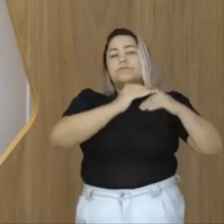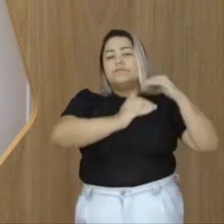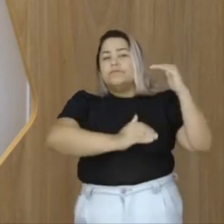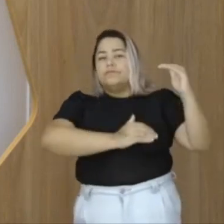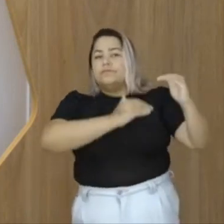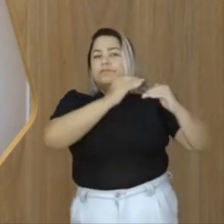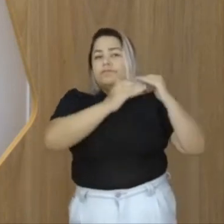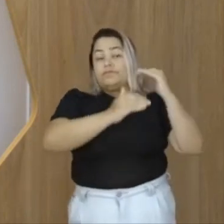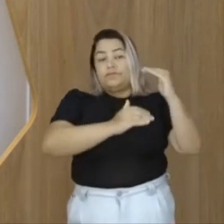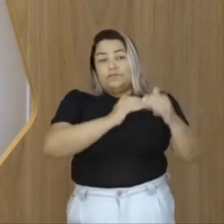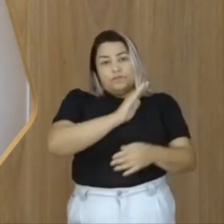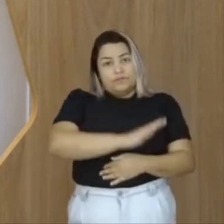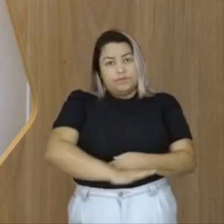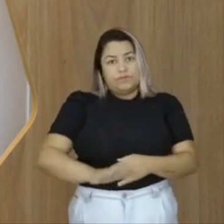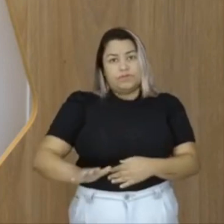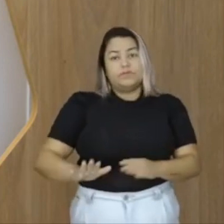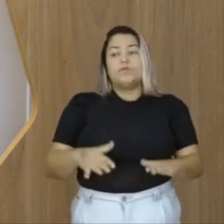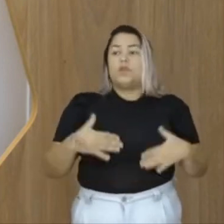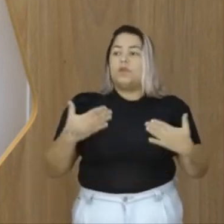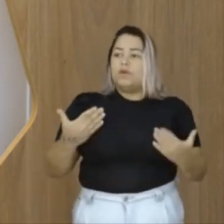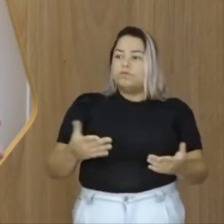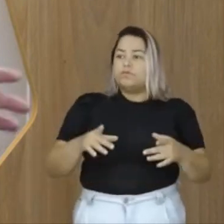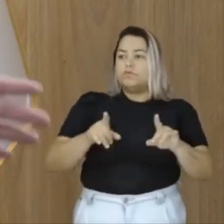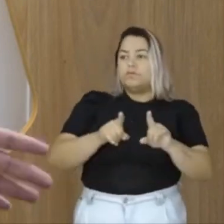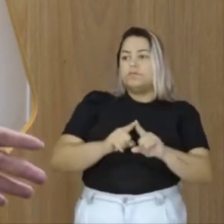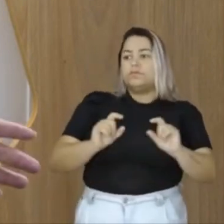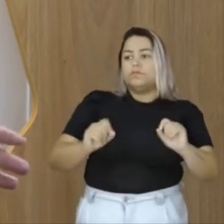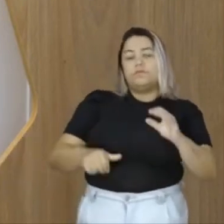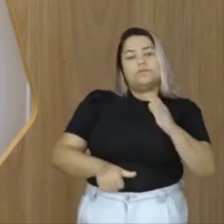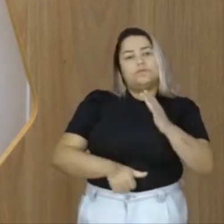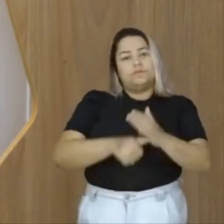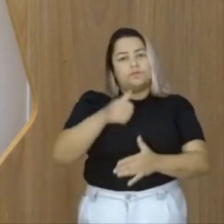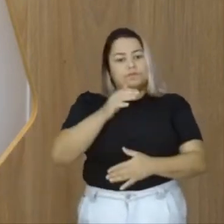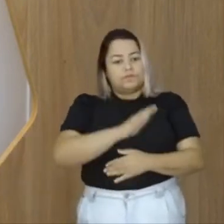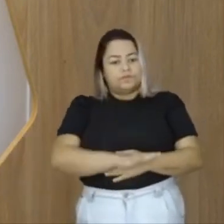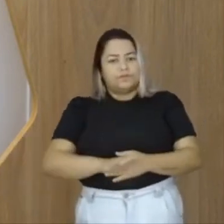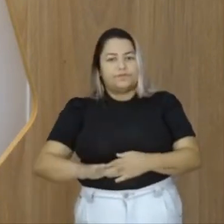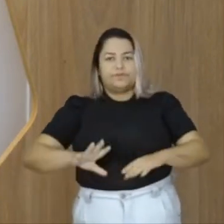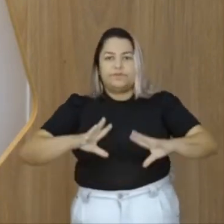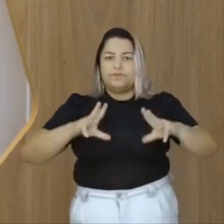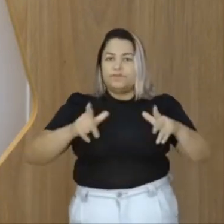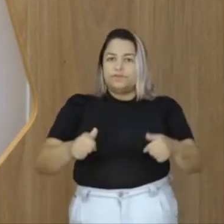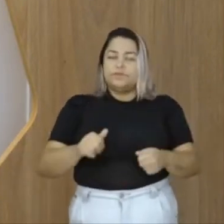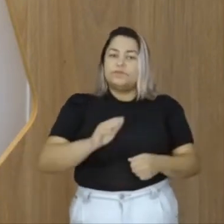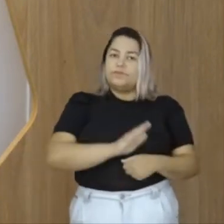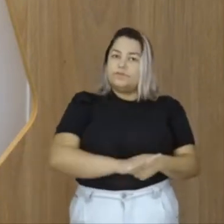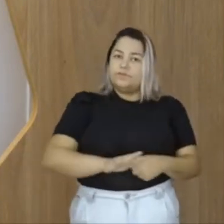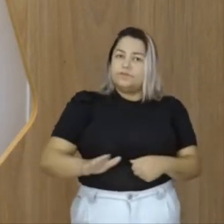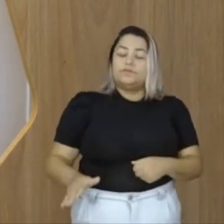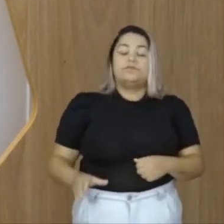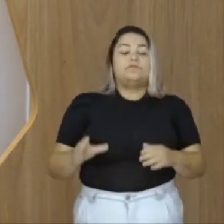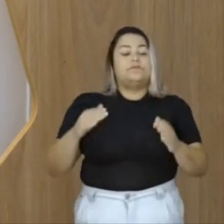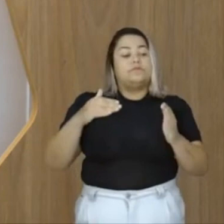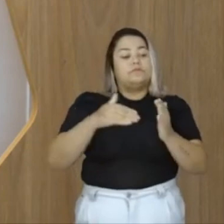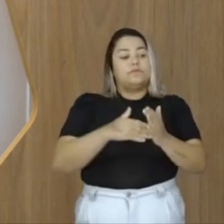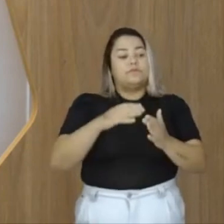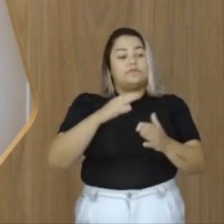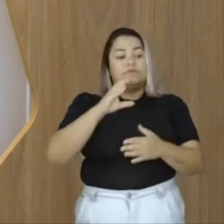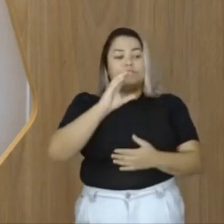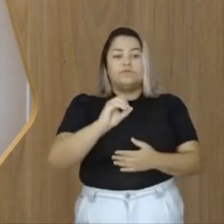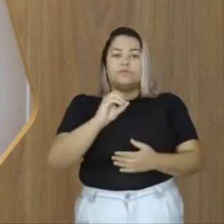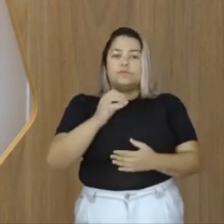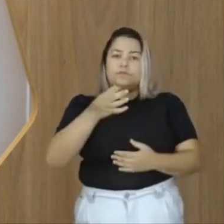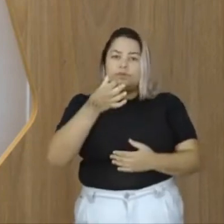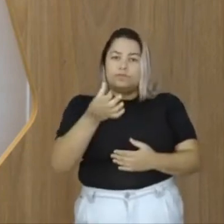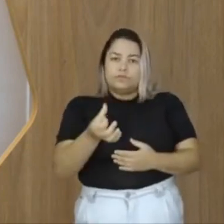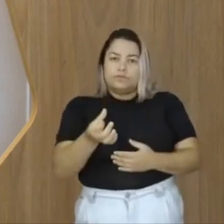crianças. E aí entrou o benefício, que é o benefício primeira infância. Então, toda criança, sabe, de 0 a 6 anos,